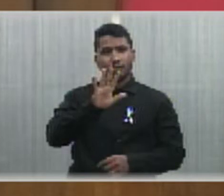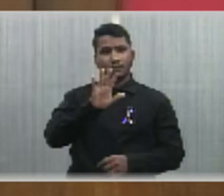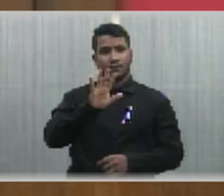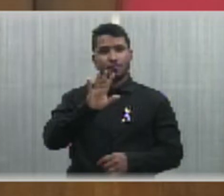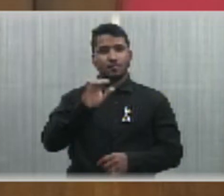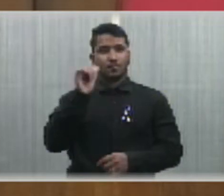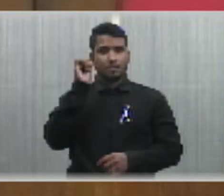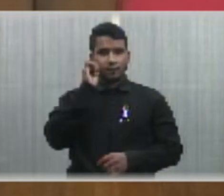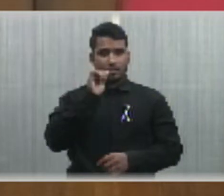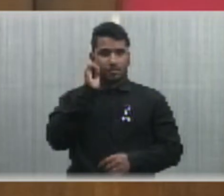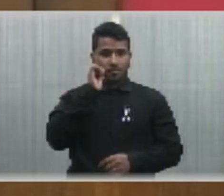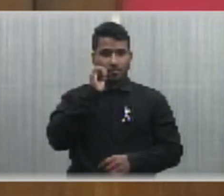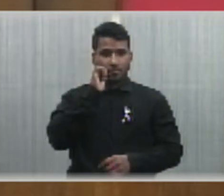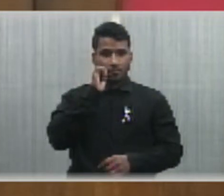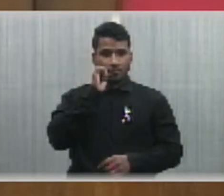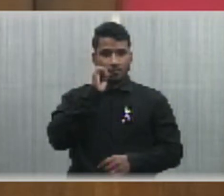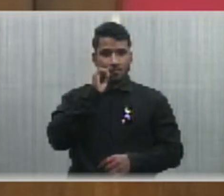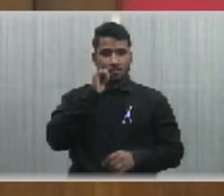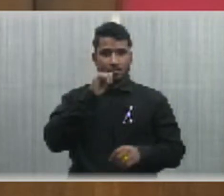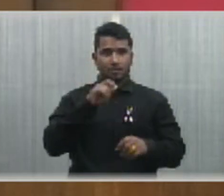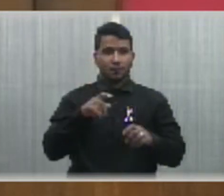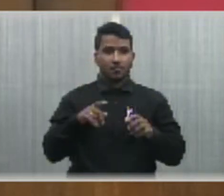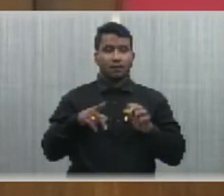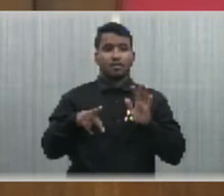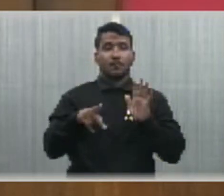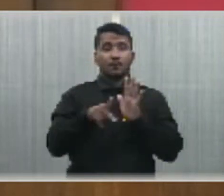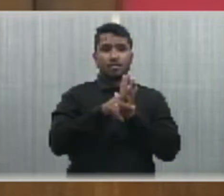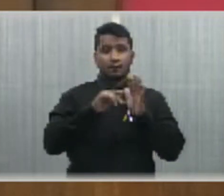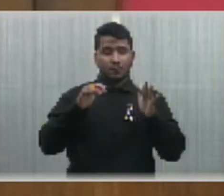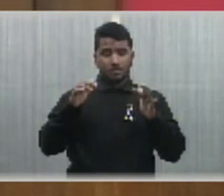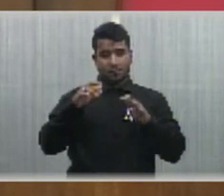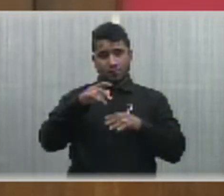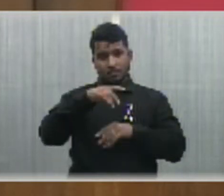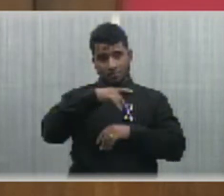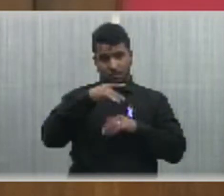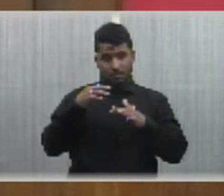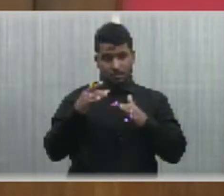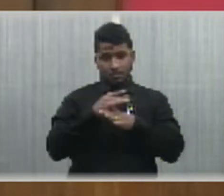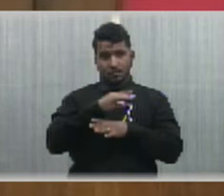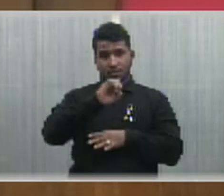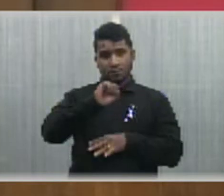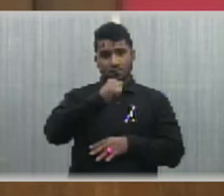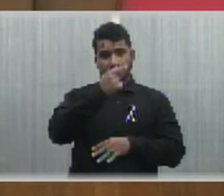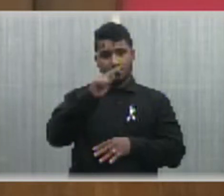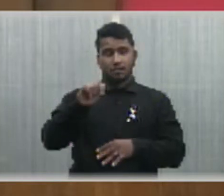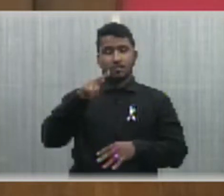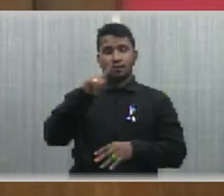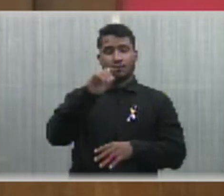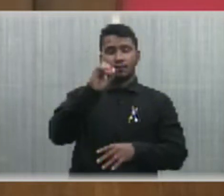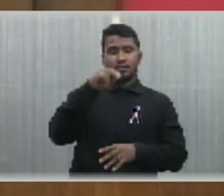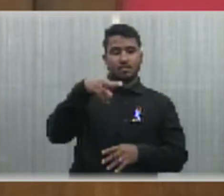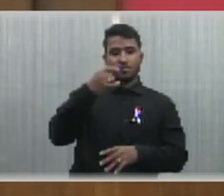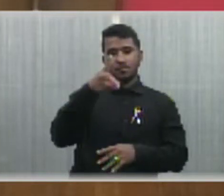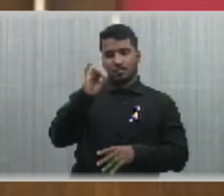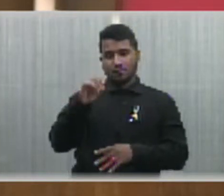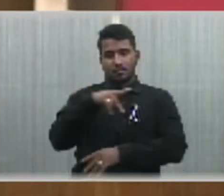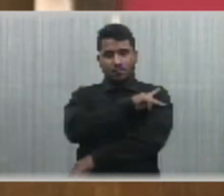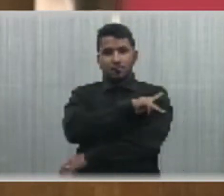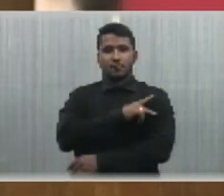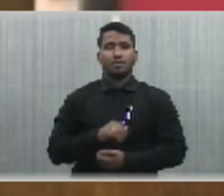das Mulheres Empreendedoras de São Gonçalo do Piauí, AME.